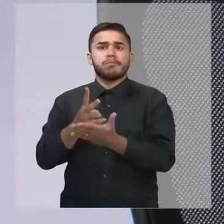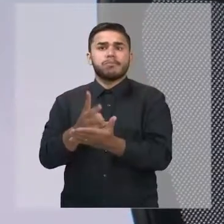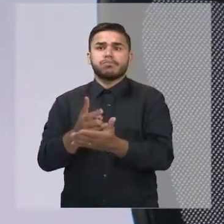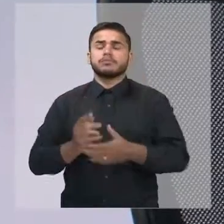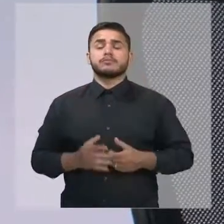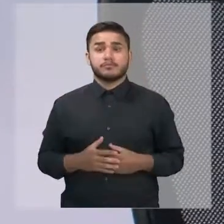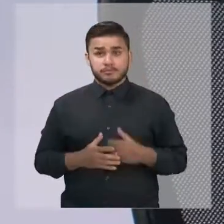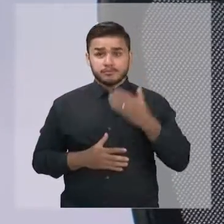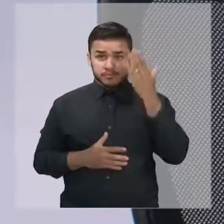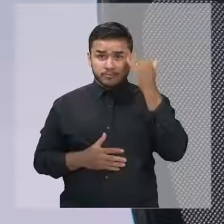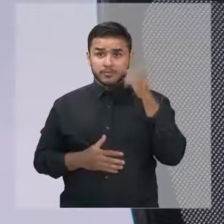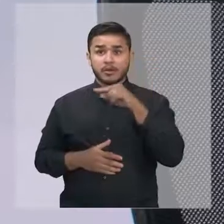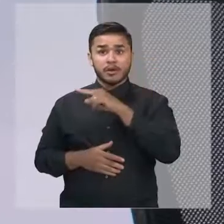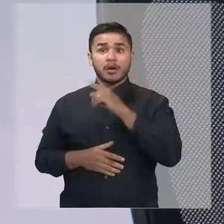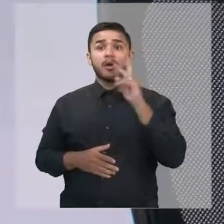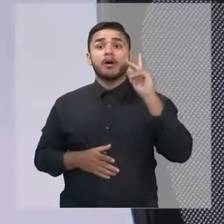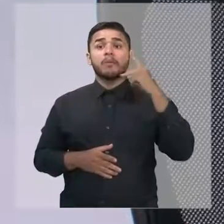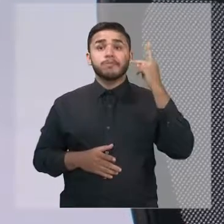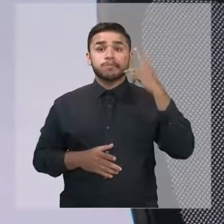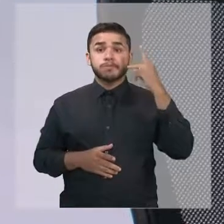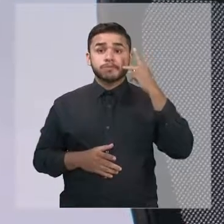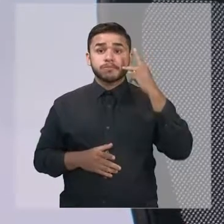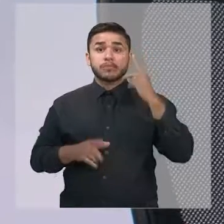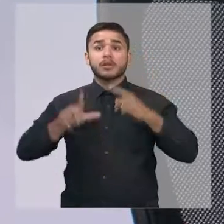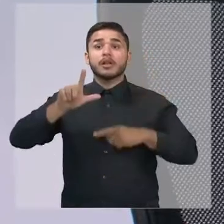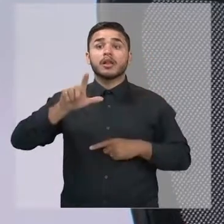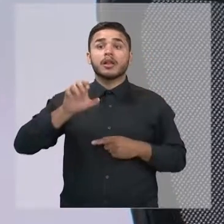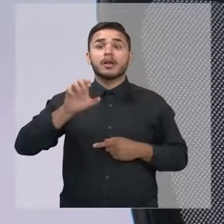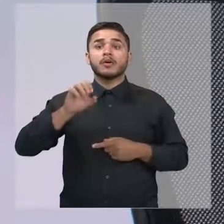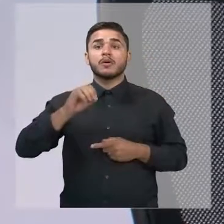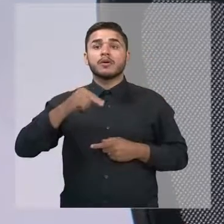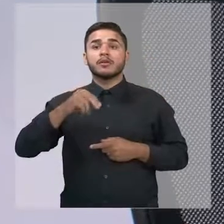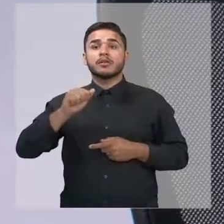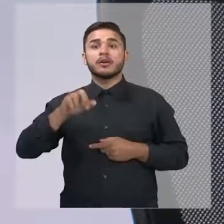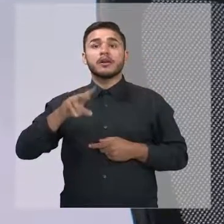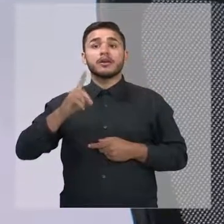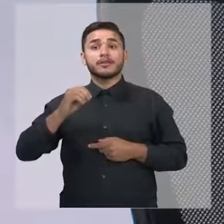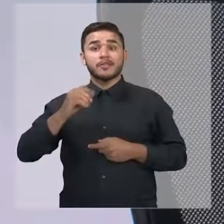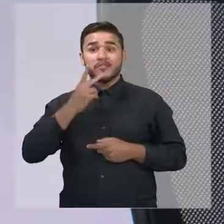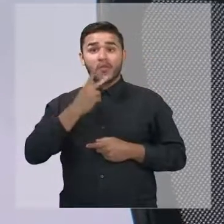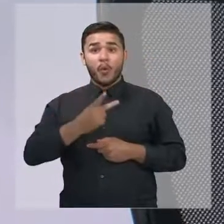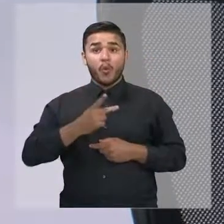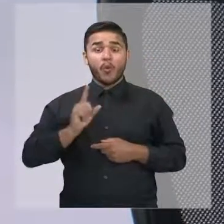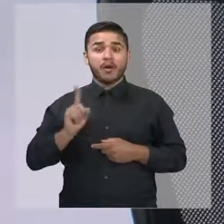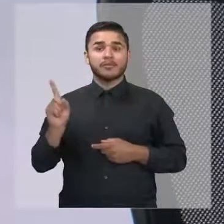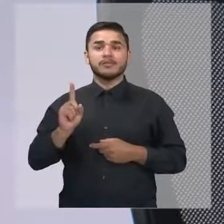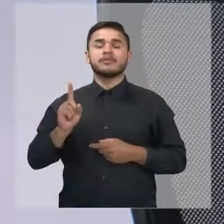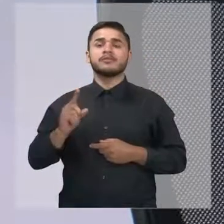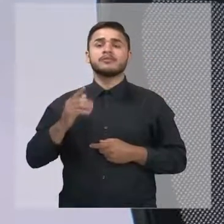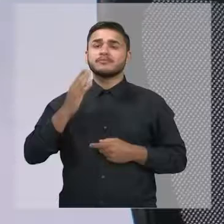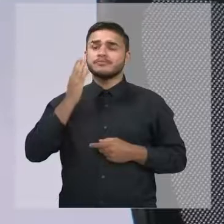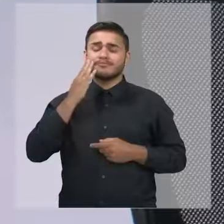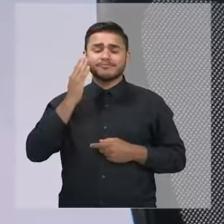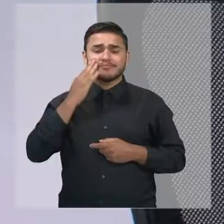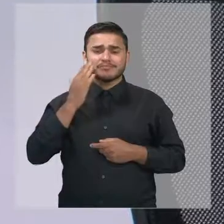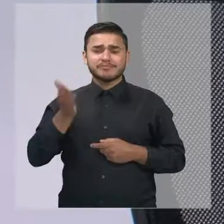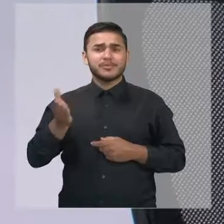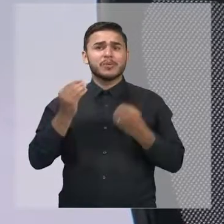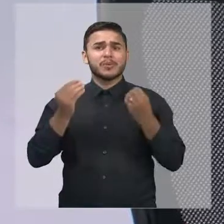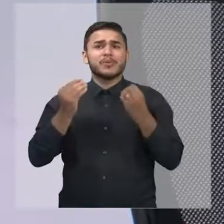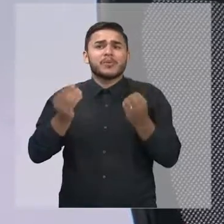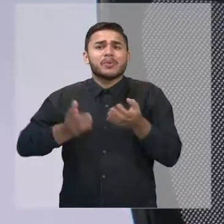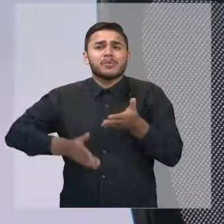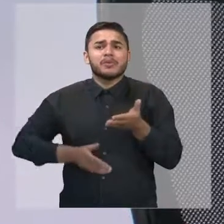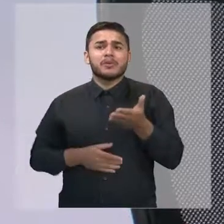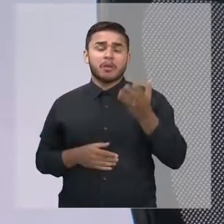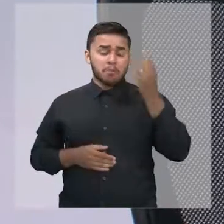maior. É uma hipocrisia mais elevada. Né? Quer dizer, e quando a gente vai atrás das informações, que as